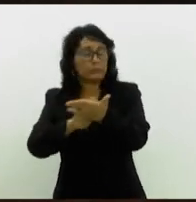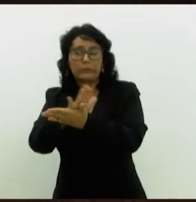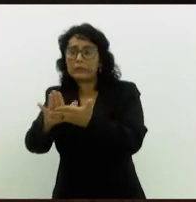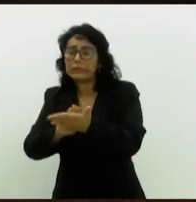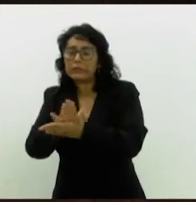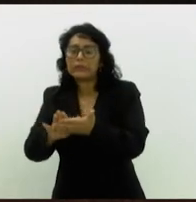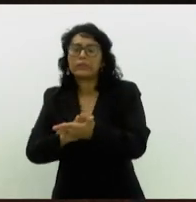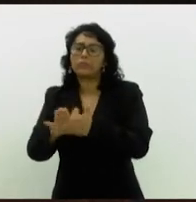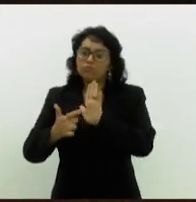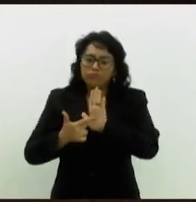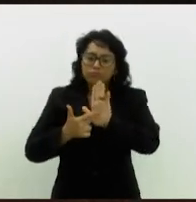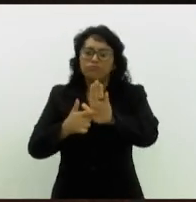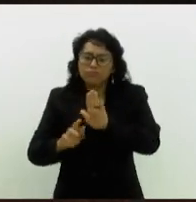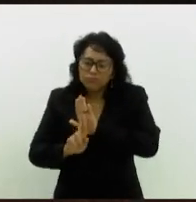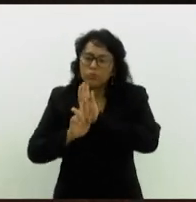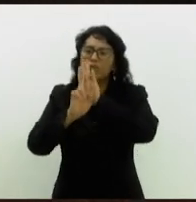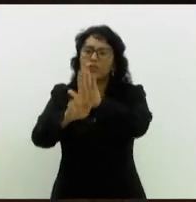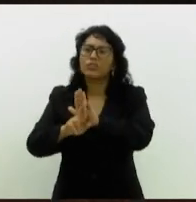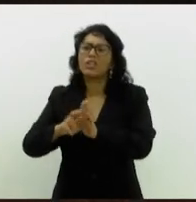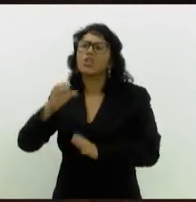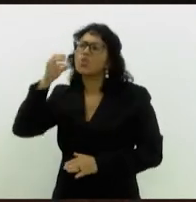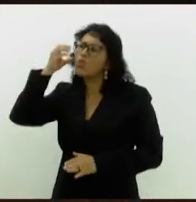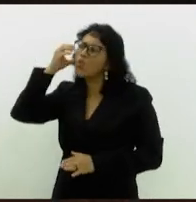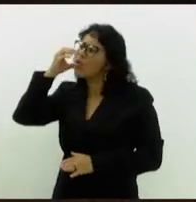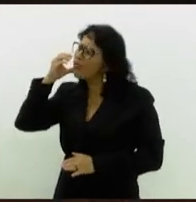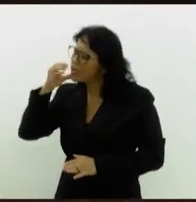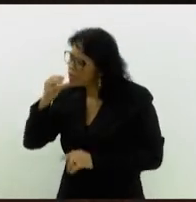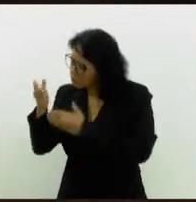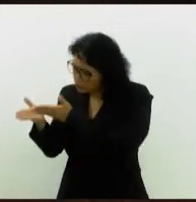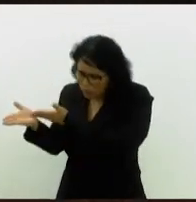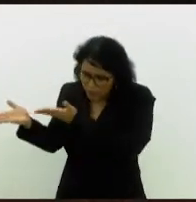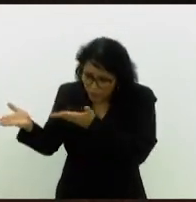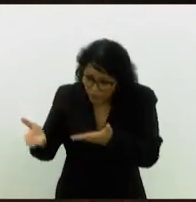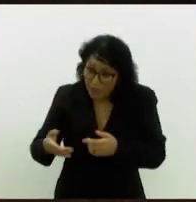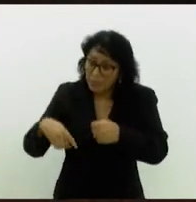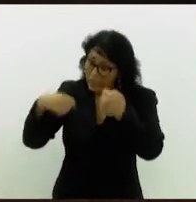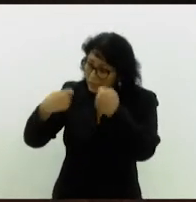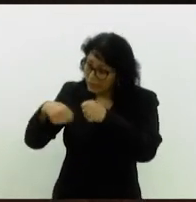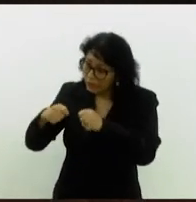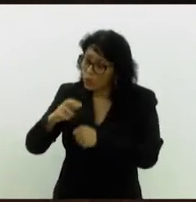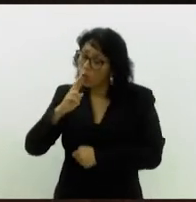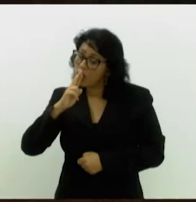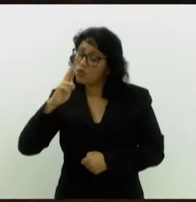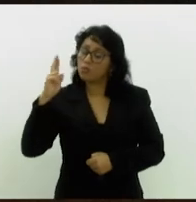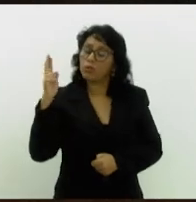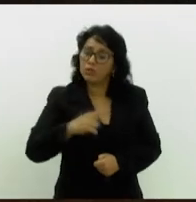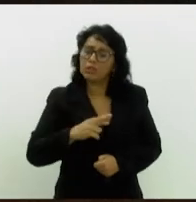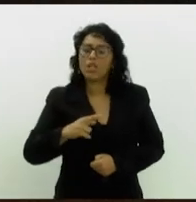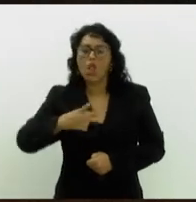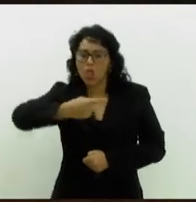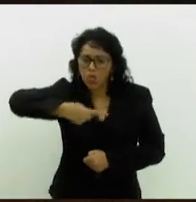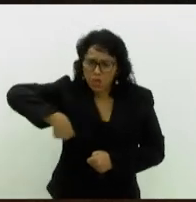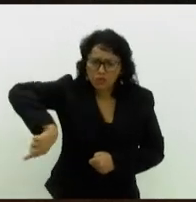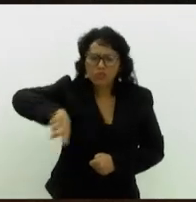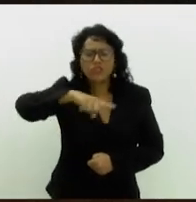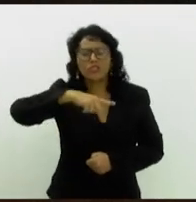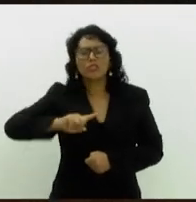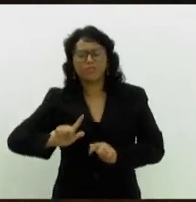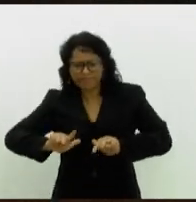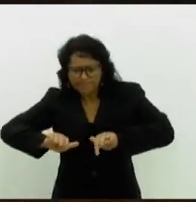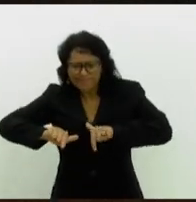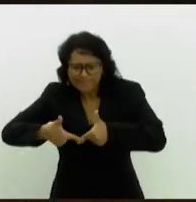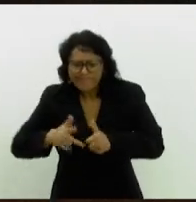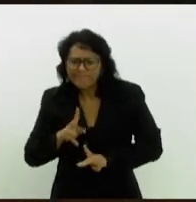o governador o governador teve de responder essa apresentação nós tínhamos legitimidade Mas